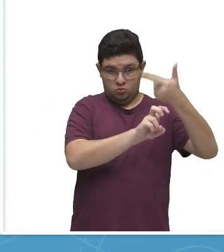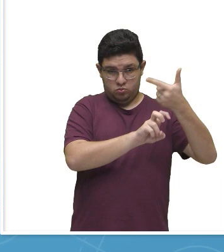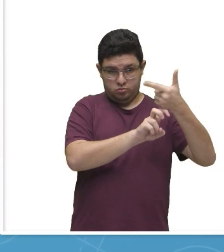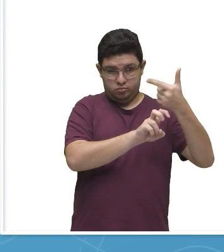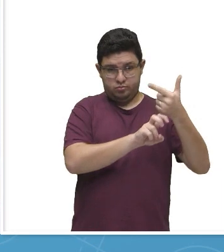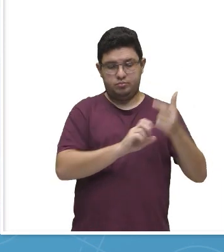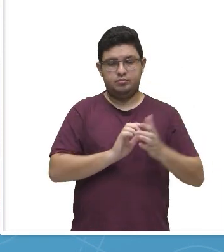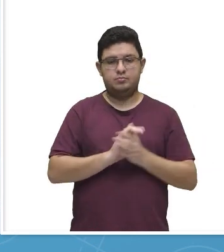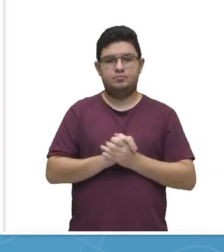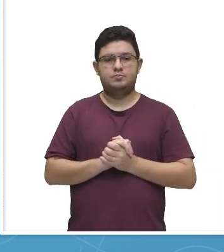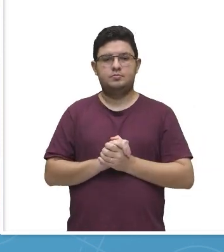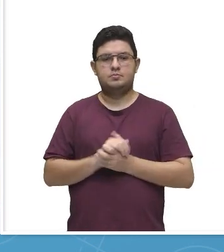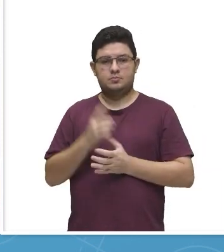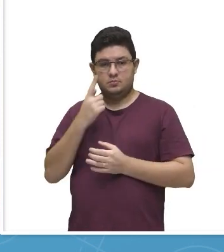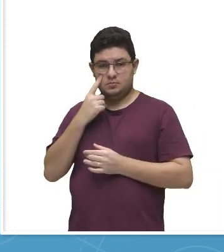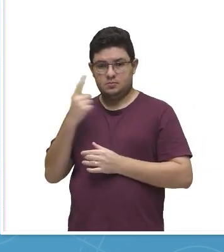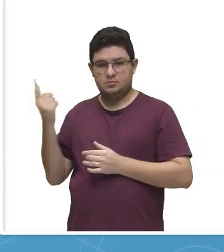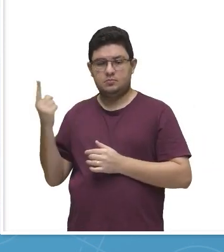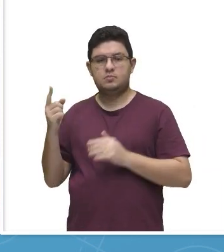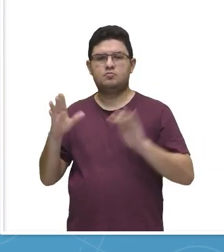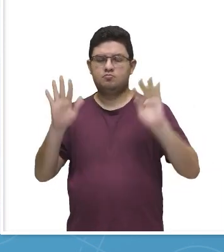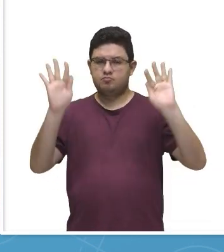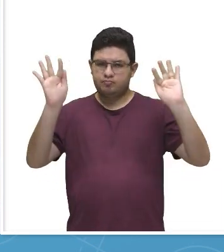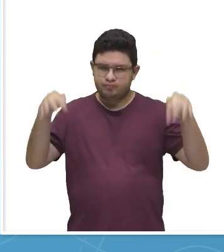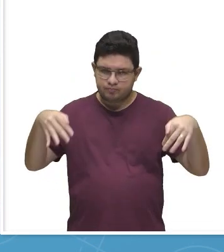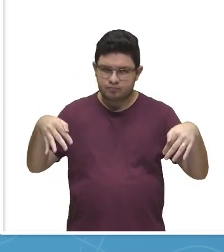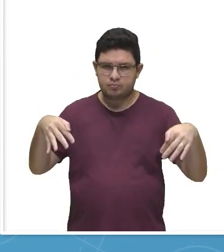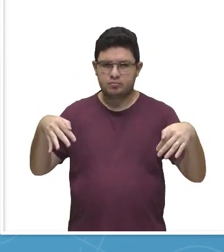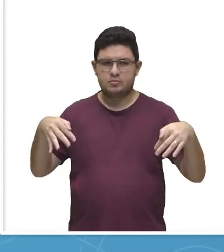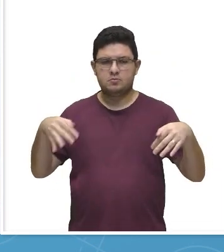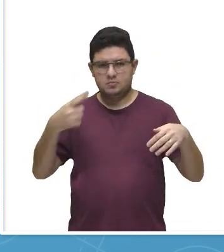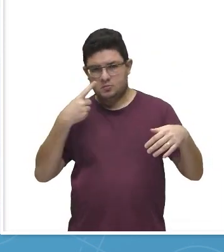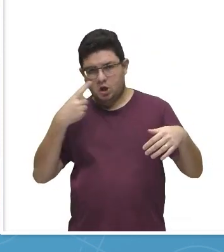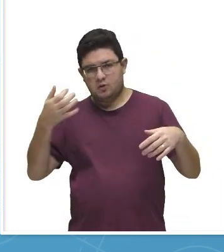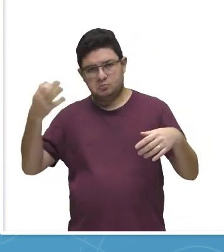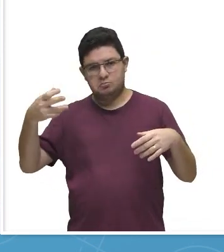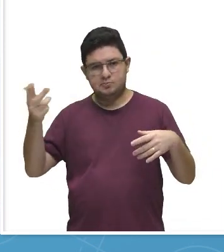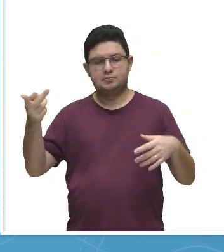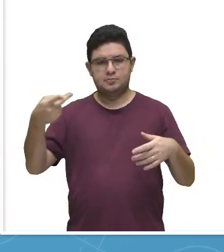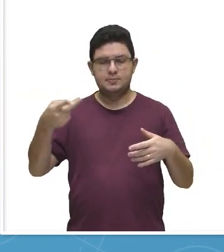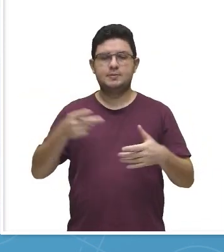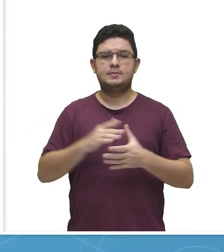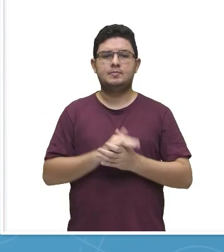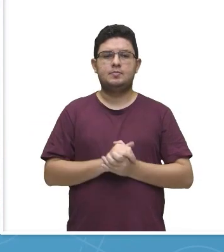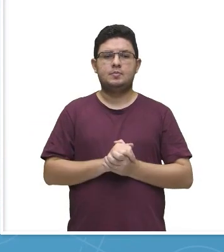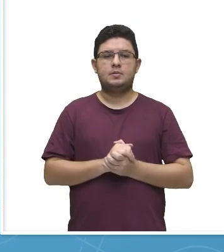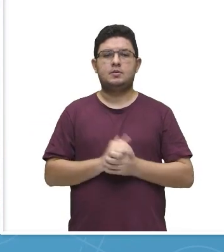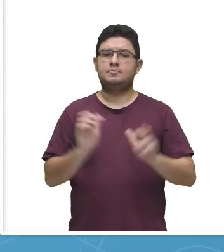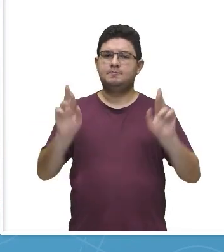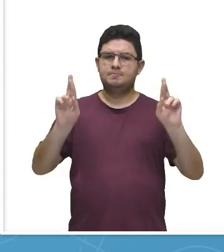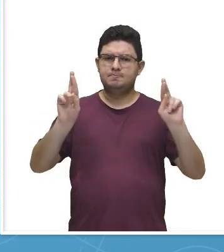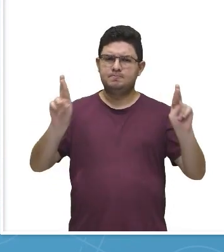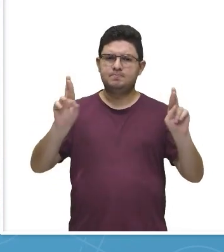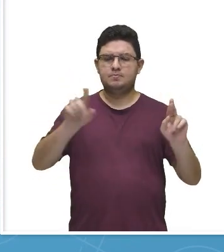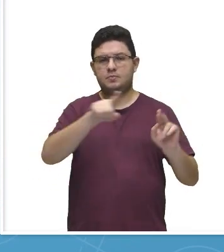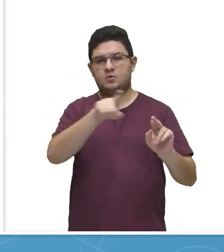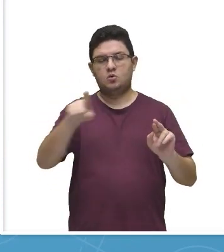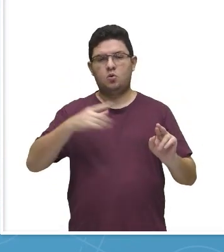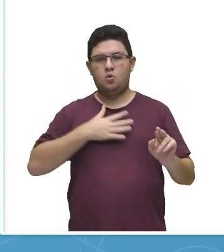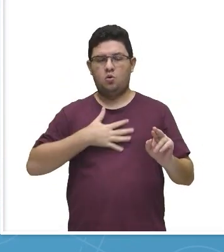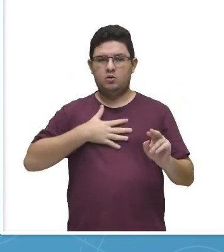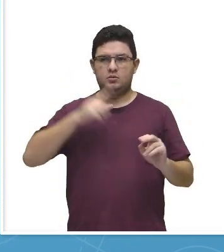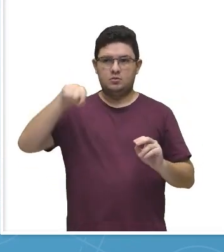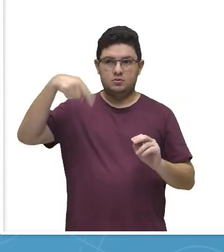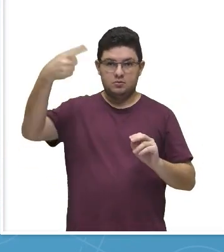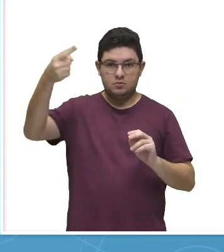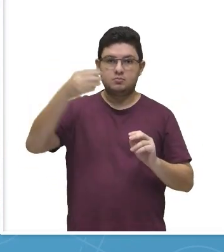Com isso, concluímos aí a correção da nossa DLI. Espero que todos vocês tenham gostado e até uma